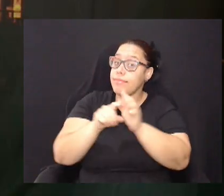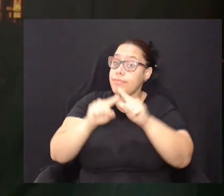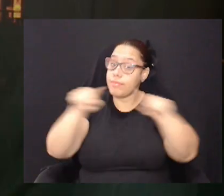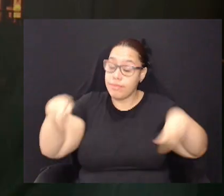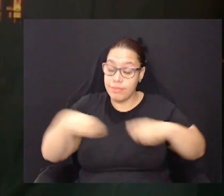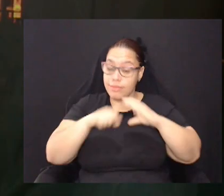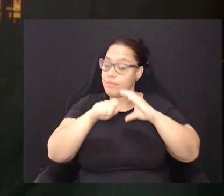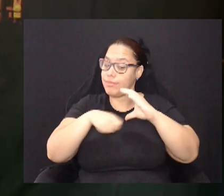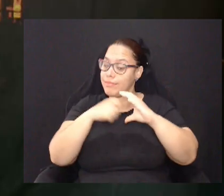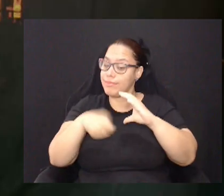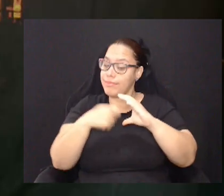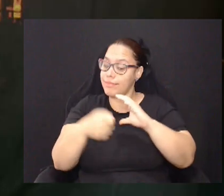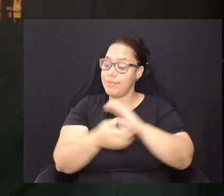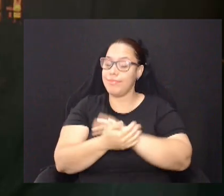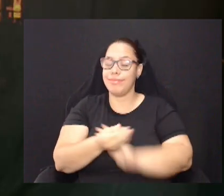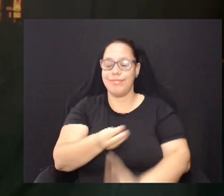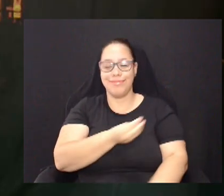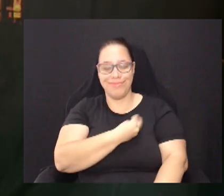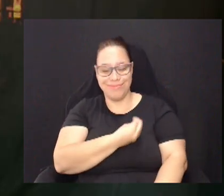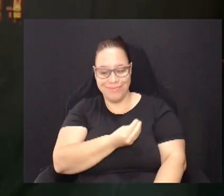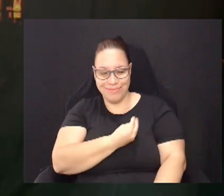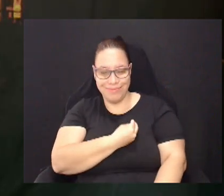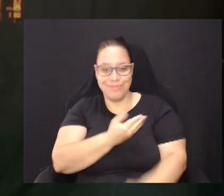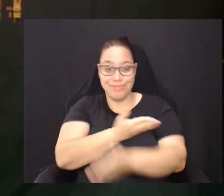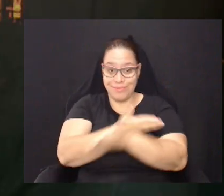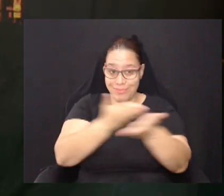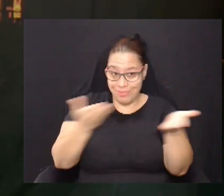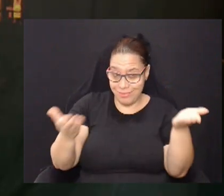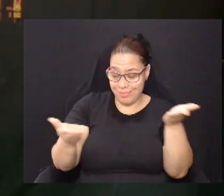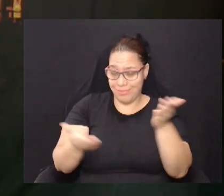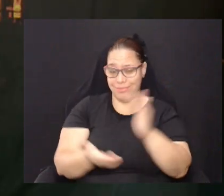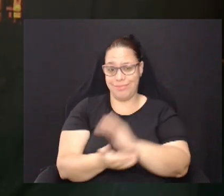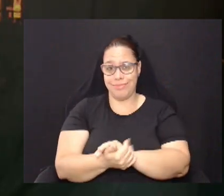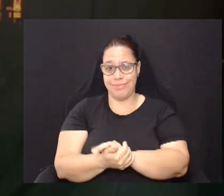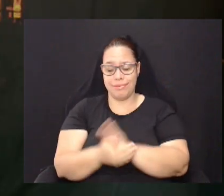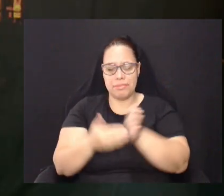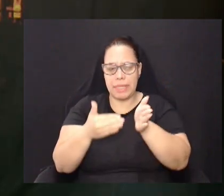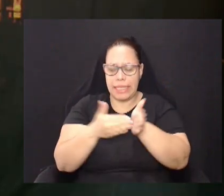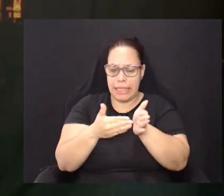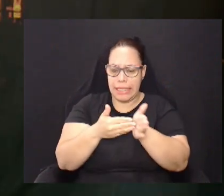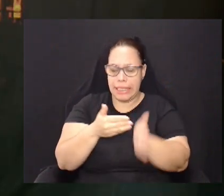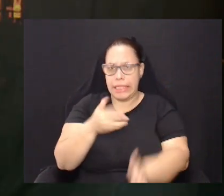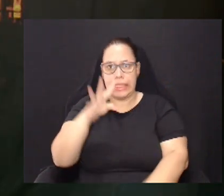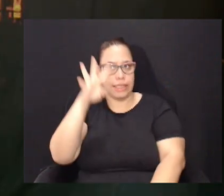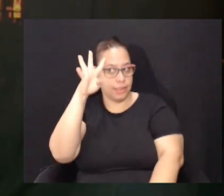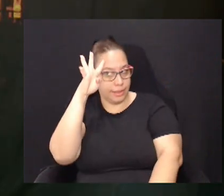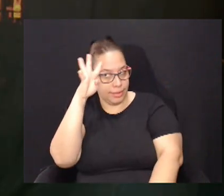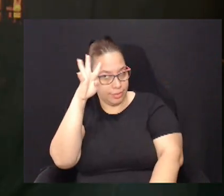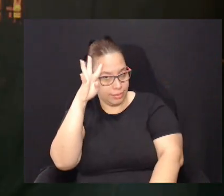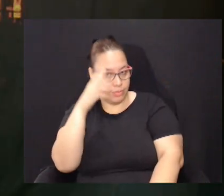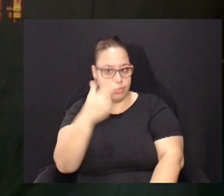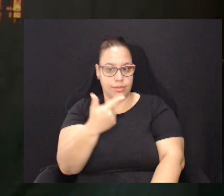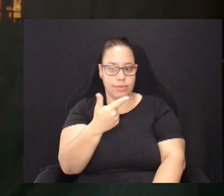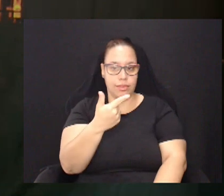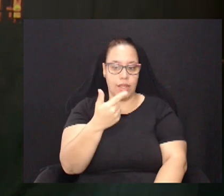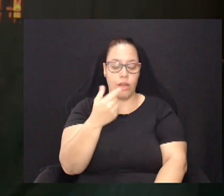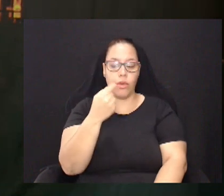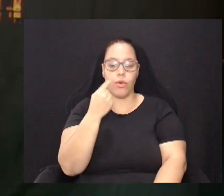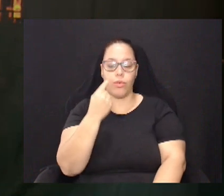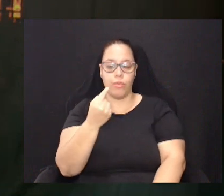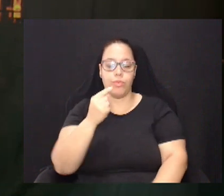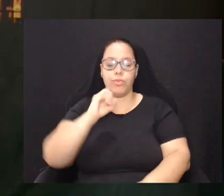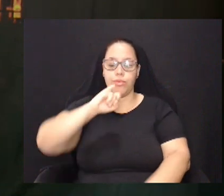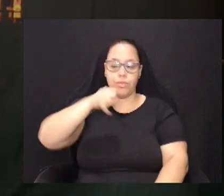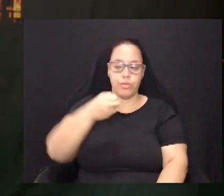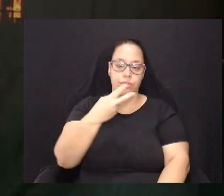Estúdio Câmara ao vivo para você. Metade da semana, quarta-feira, dia 21 de janeiro de 2026.